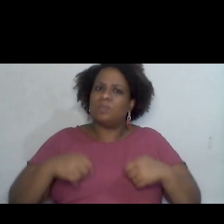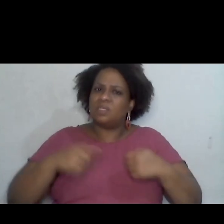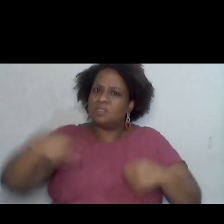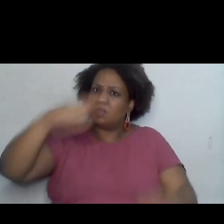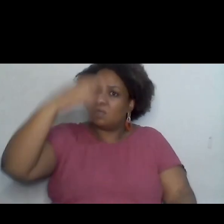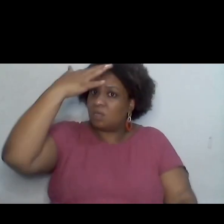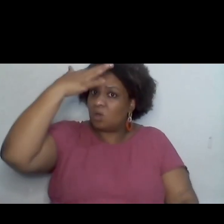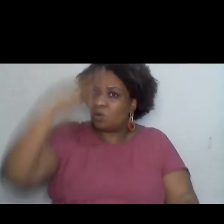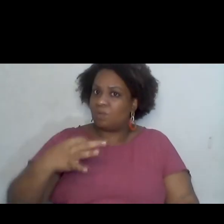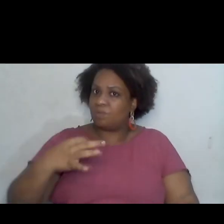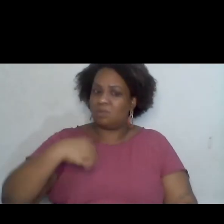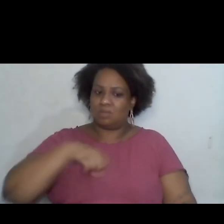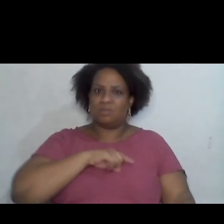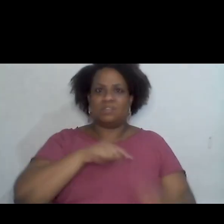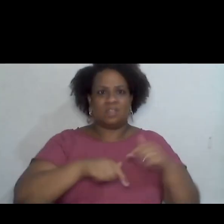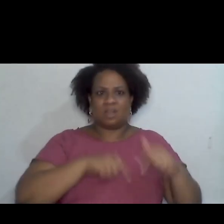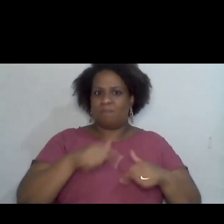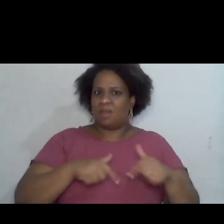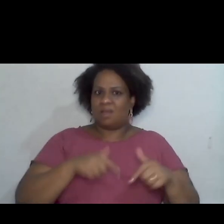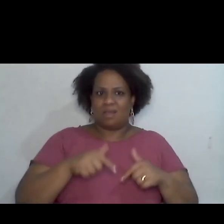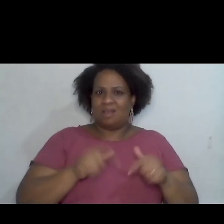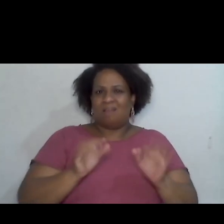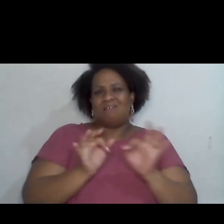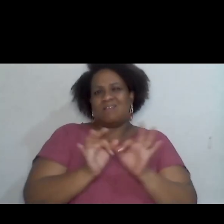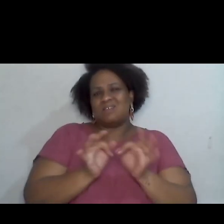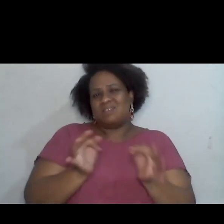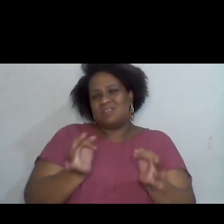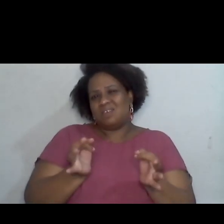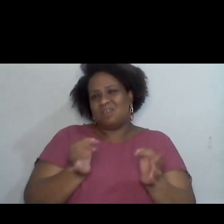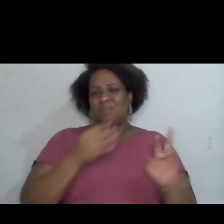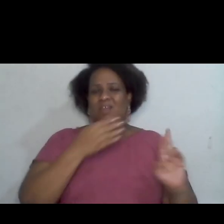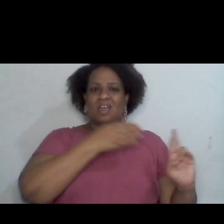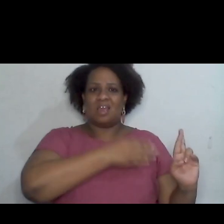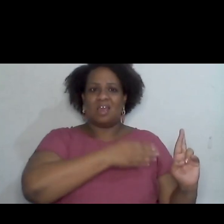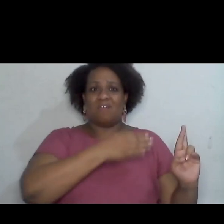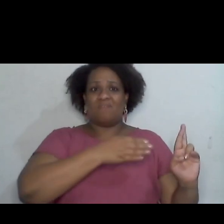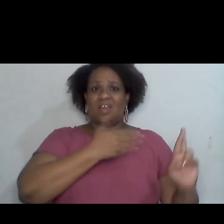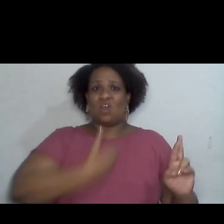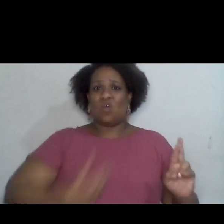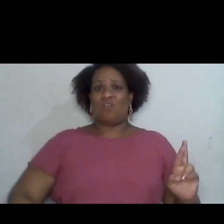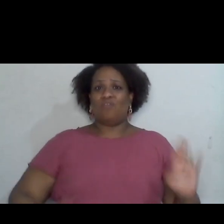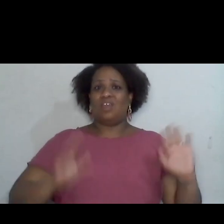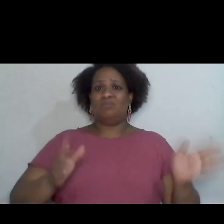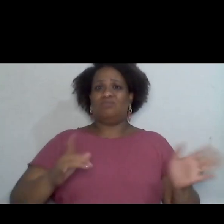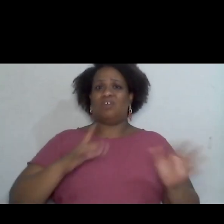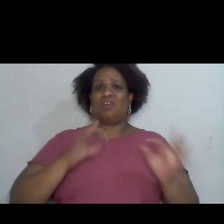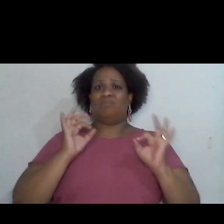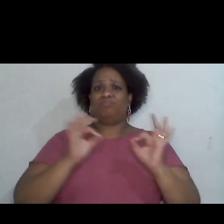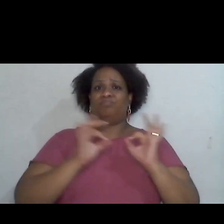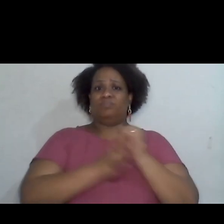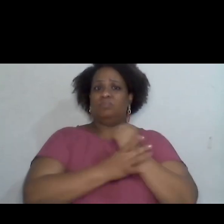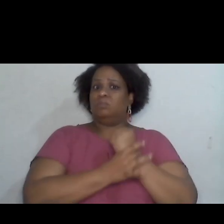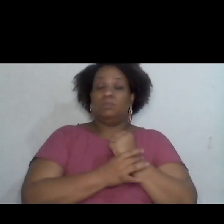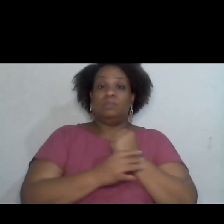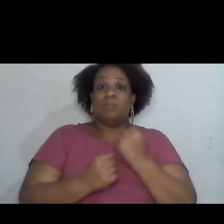estamos fazendo, que não é algo simplesmente para referendar um modelo que já existe, que está consolidado, mas é para fortalecer